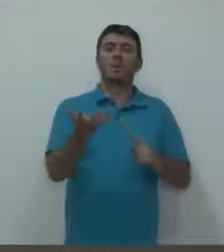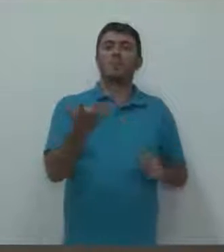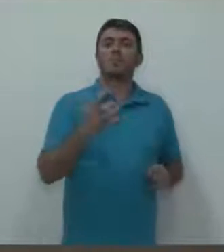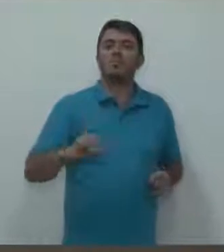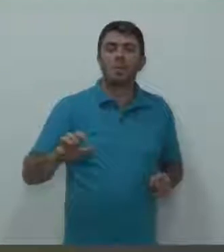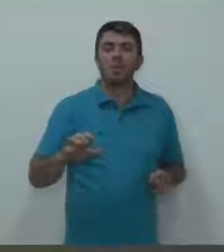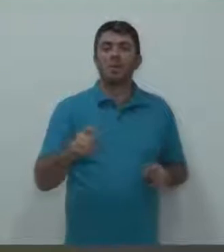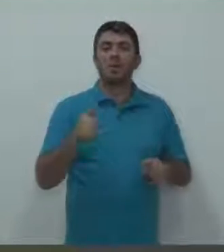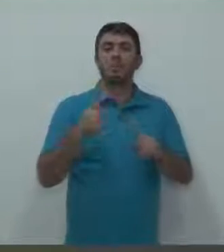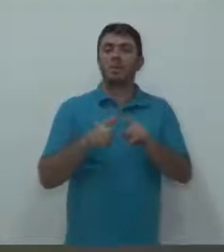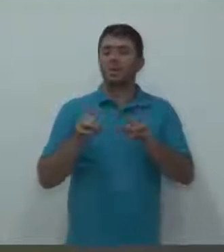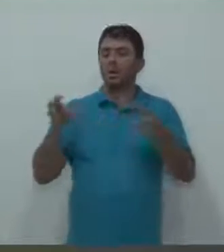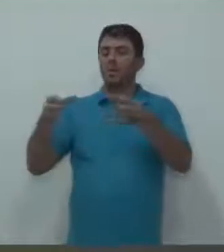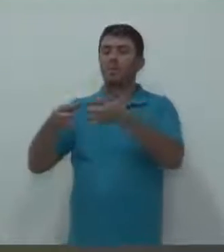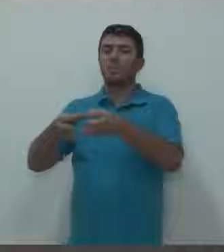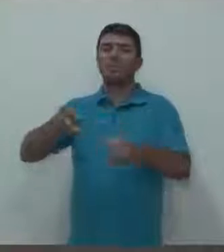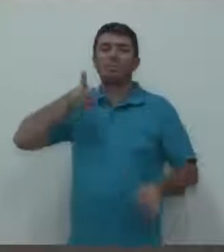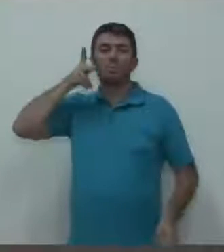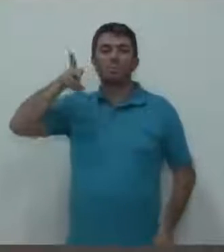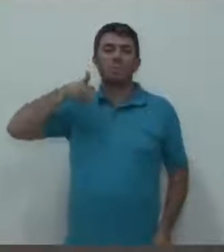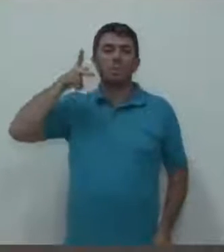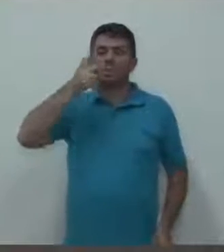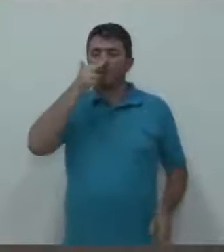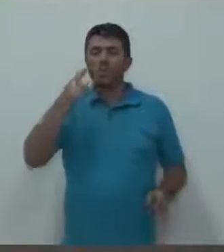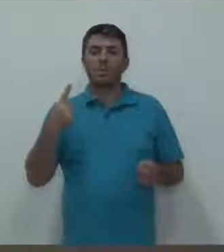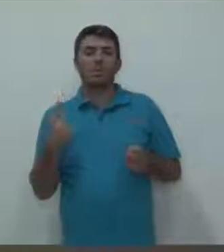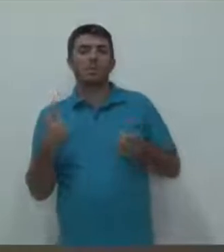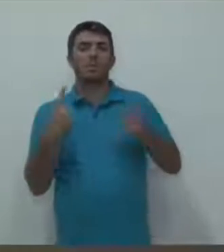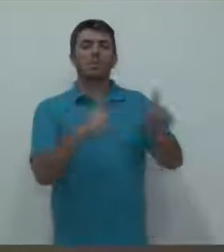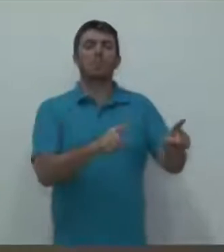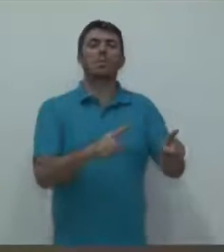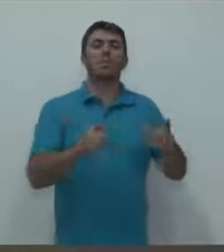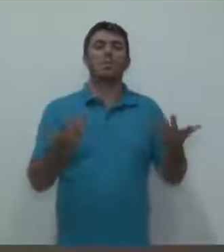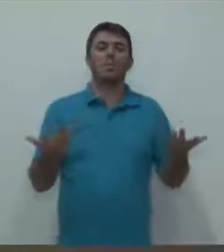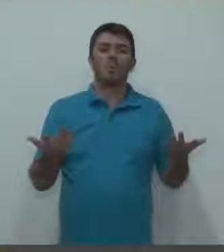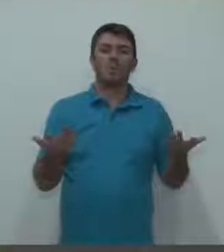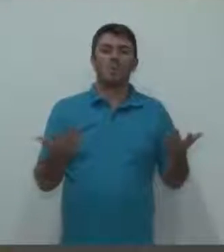politicamente o grupo delas é contra tudo, não querer.